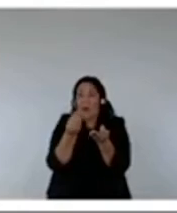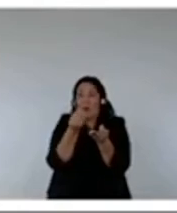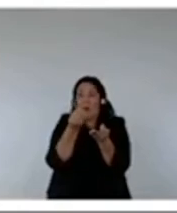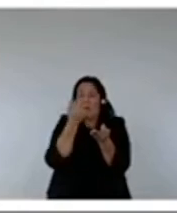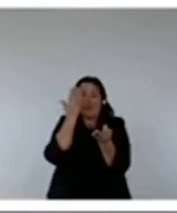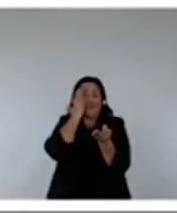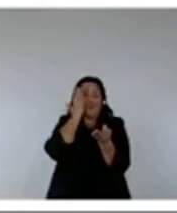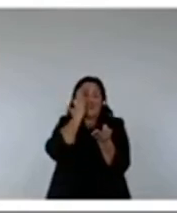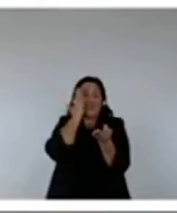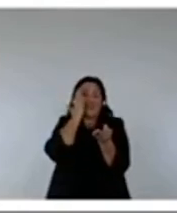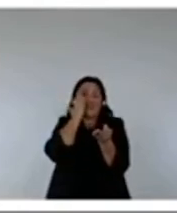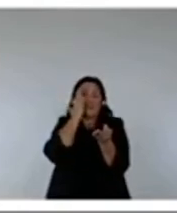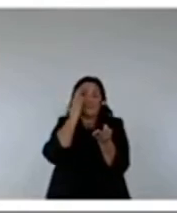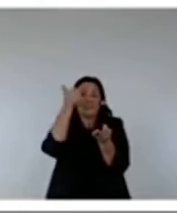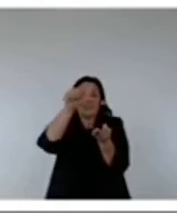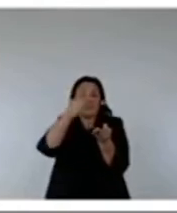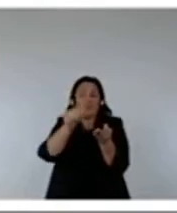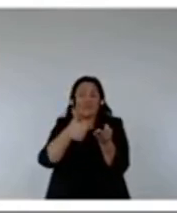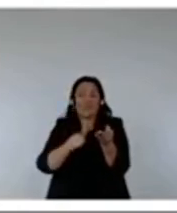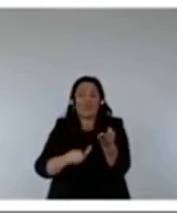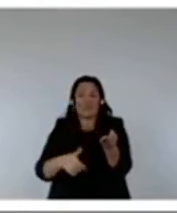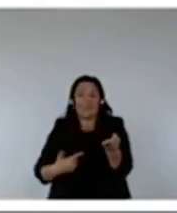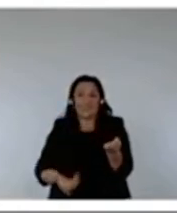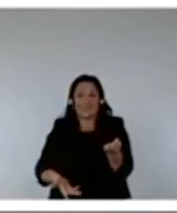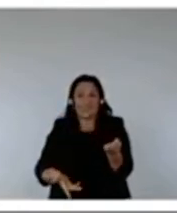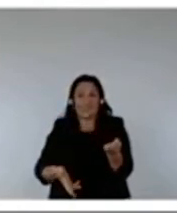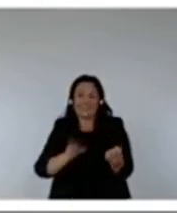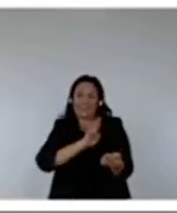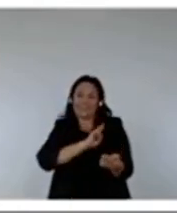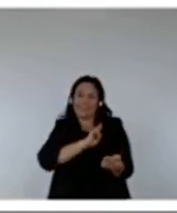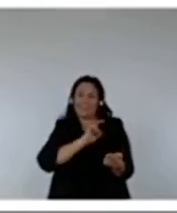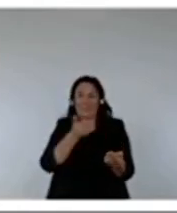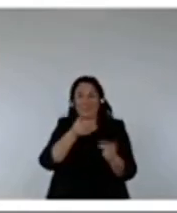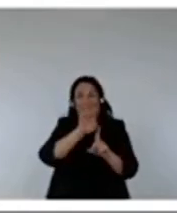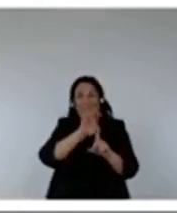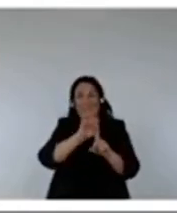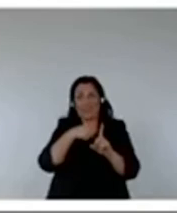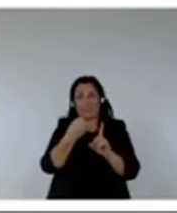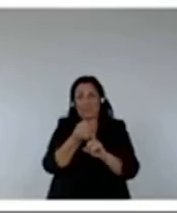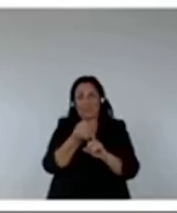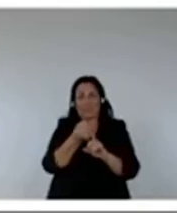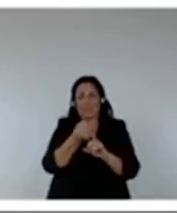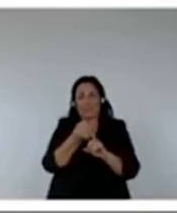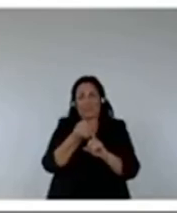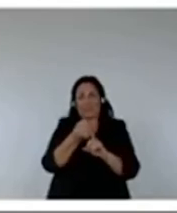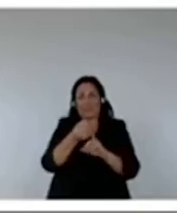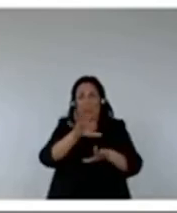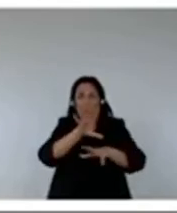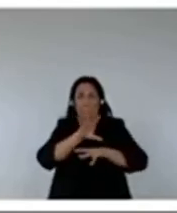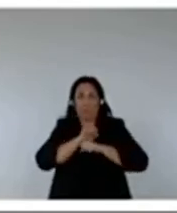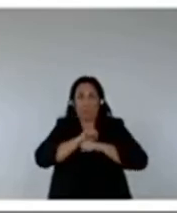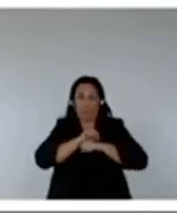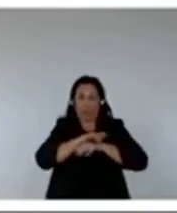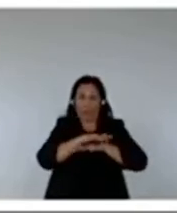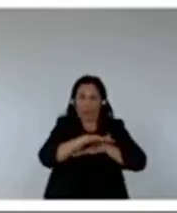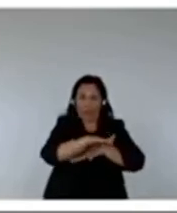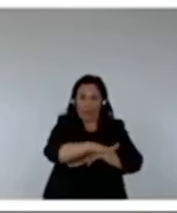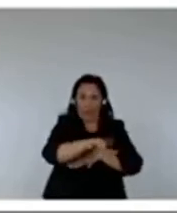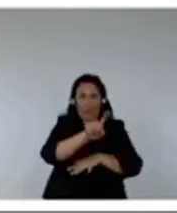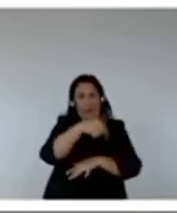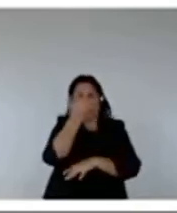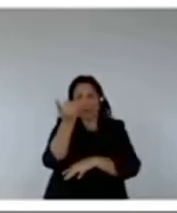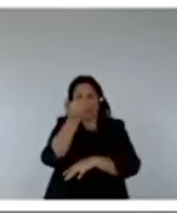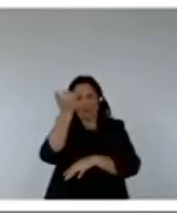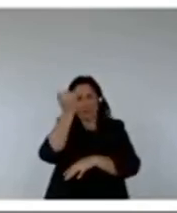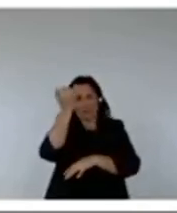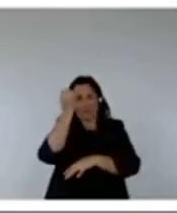vai para uma discussão da sociedade como um todo, tá certo? Que é uma questão importante que a pandemia nos trouxe como questionamento.